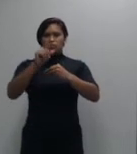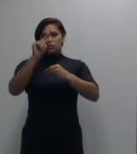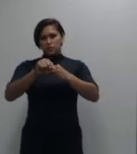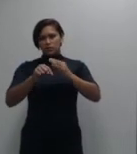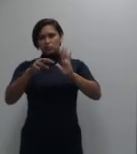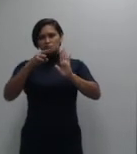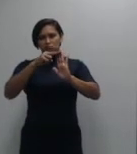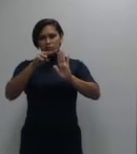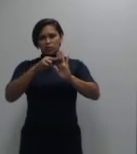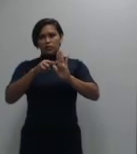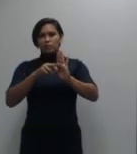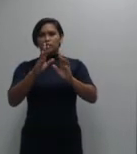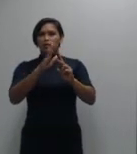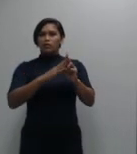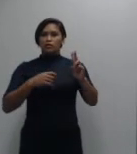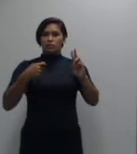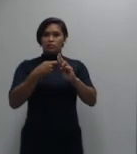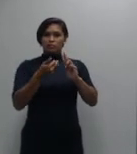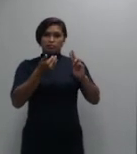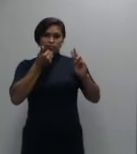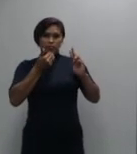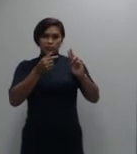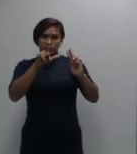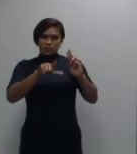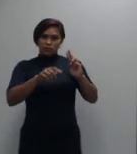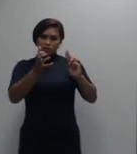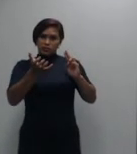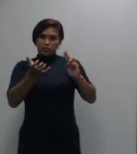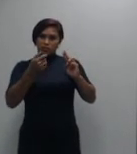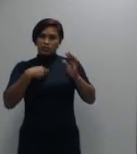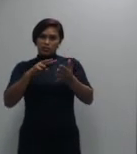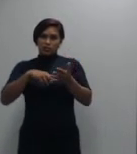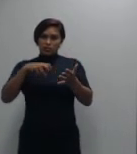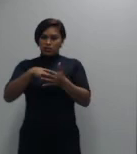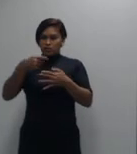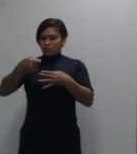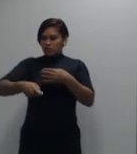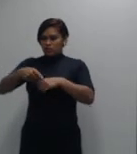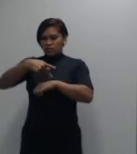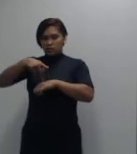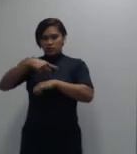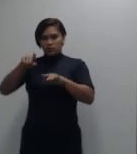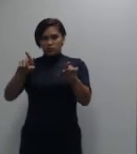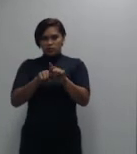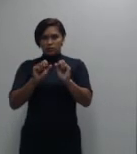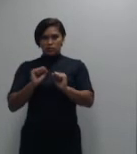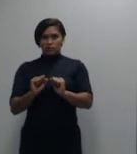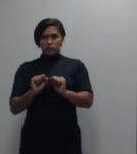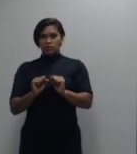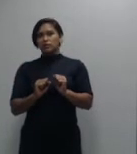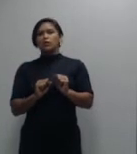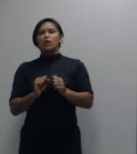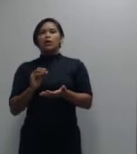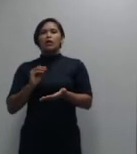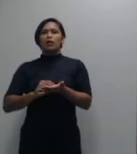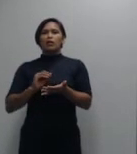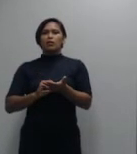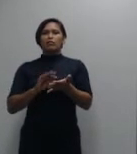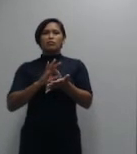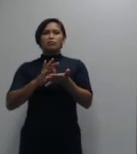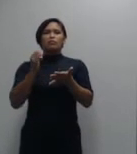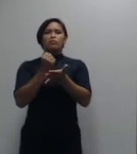a parte requerida nessa sentença estrangeira em razão do descumprimento do